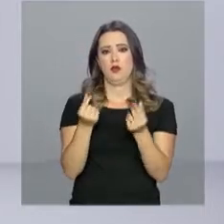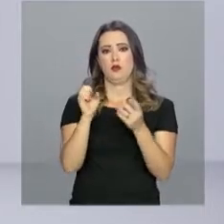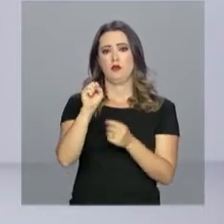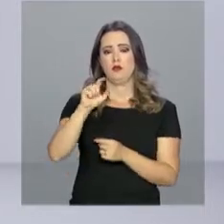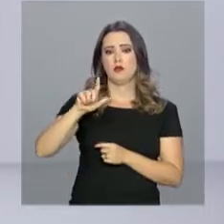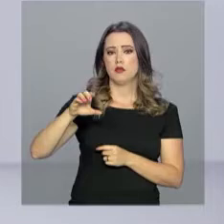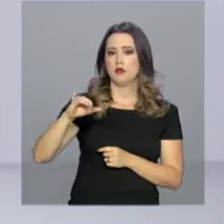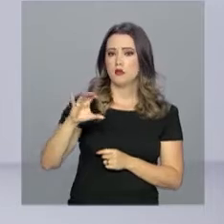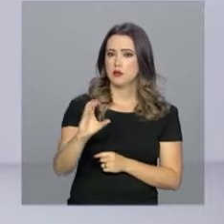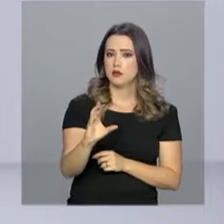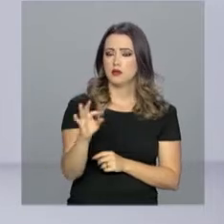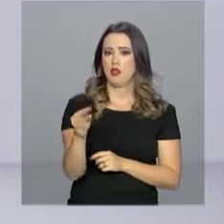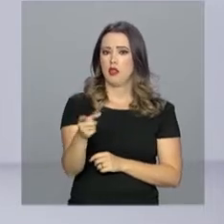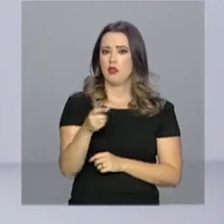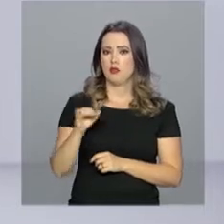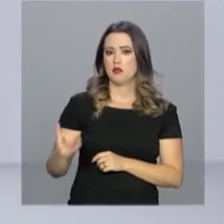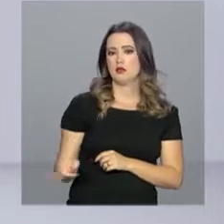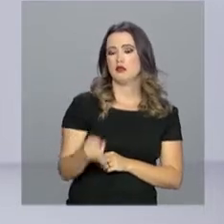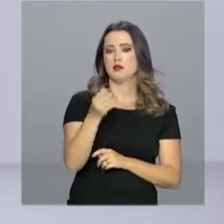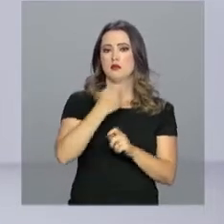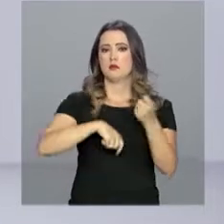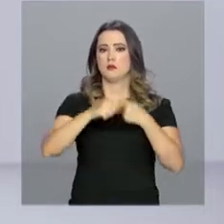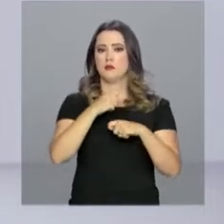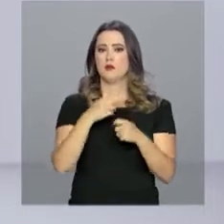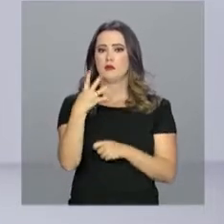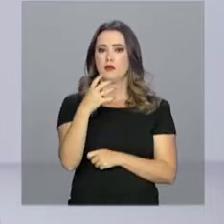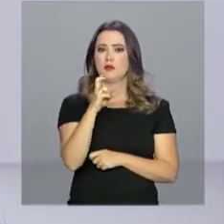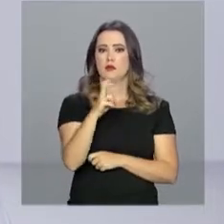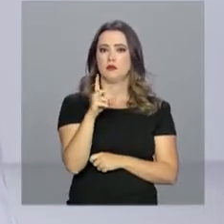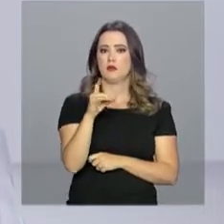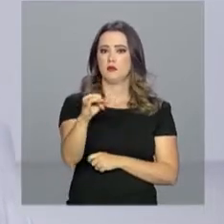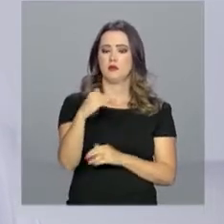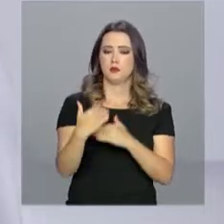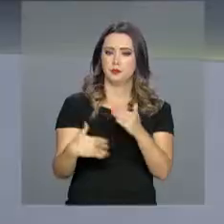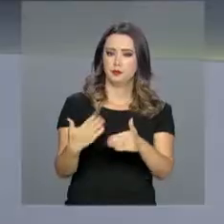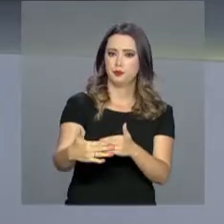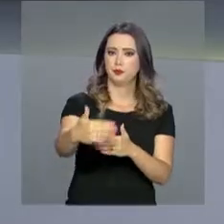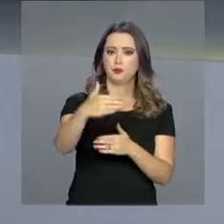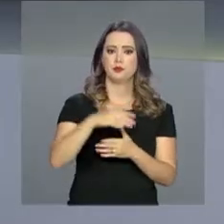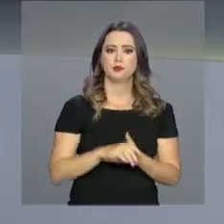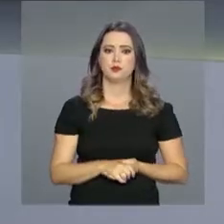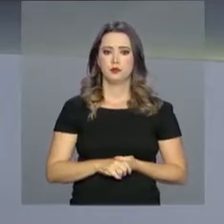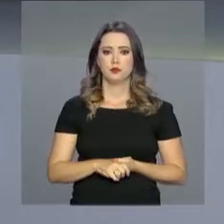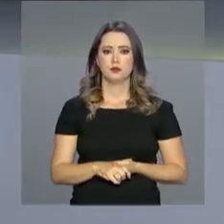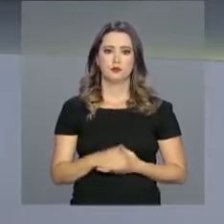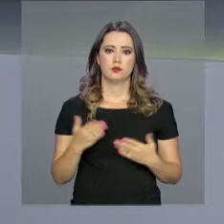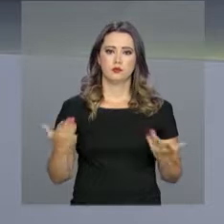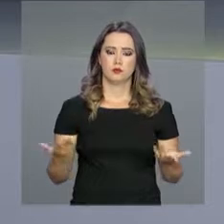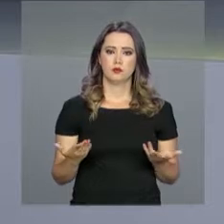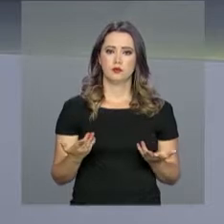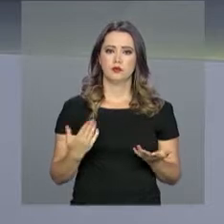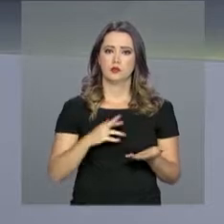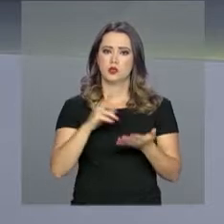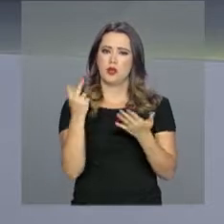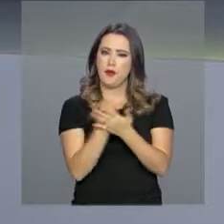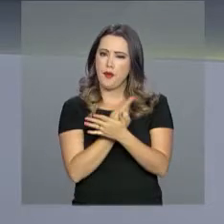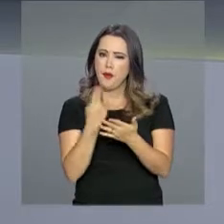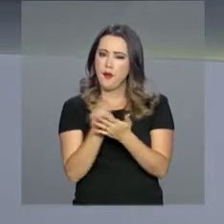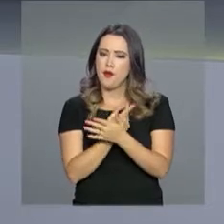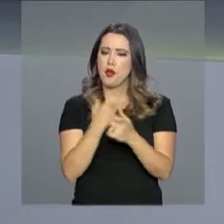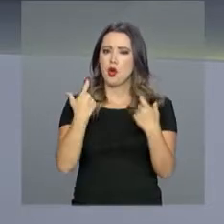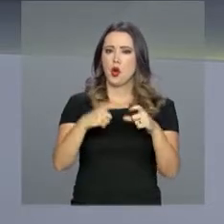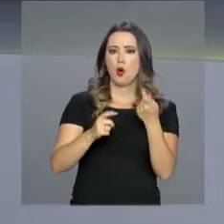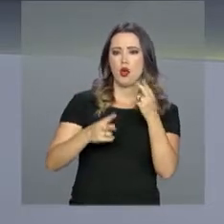taxa básica de juros da economia para os próximos 45 dias irregularidades e salões de beleza